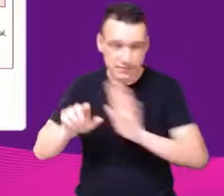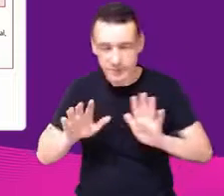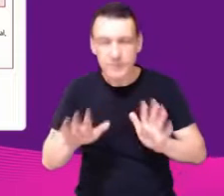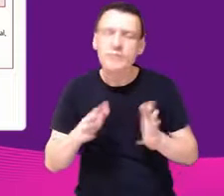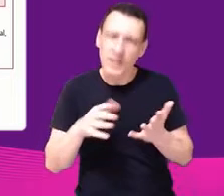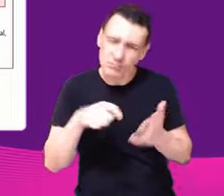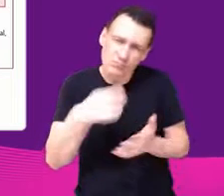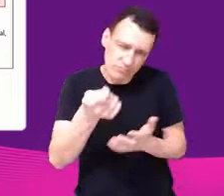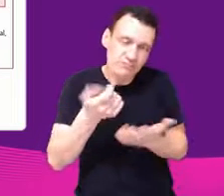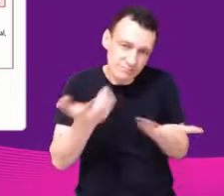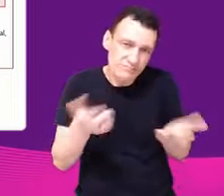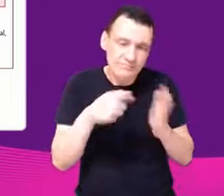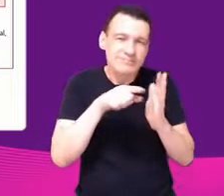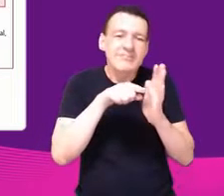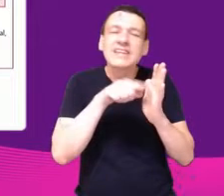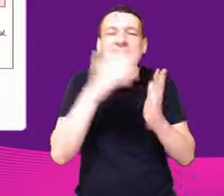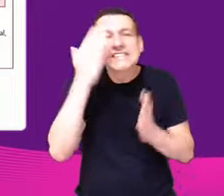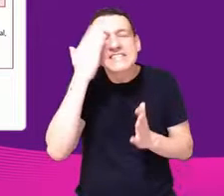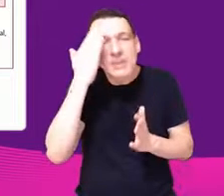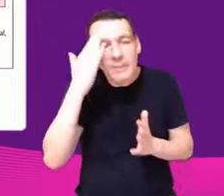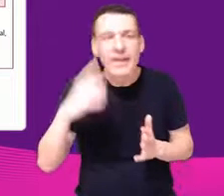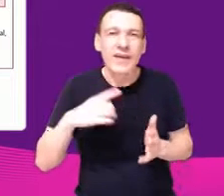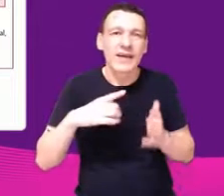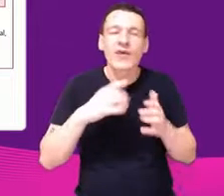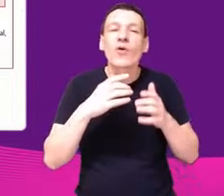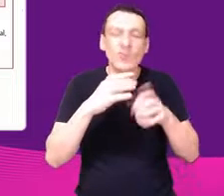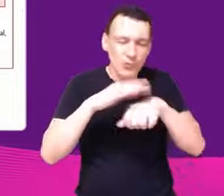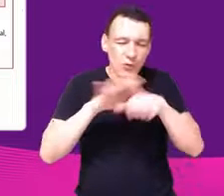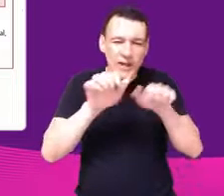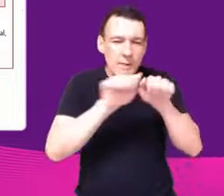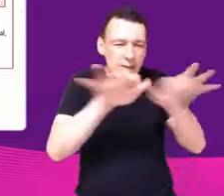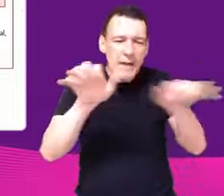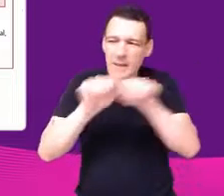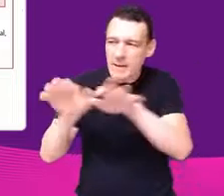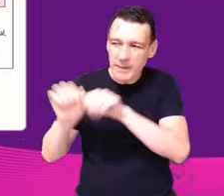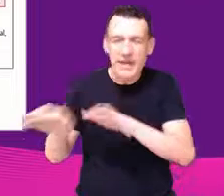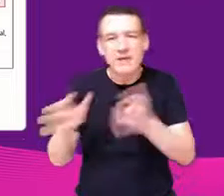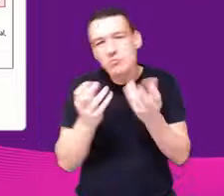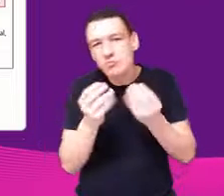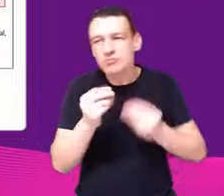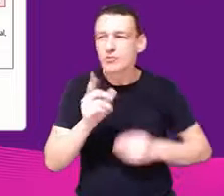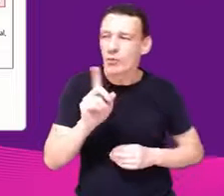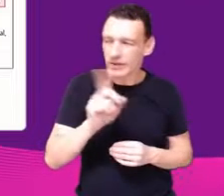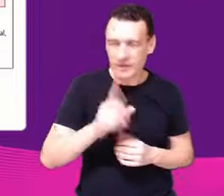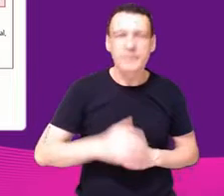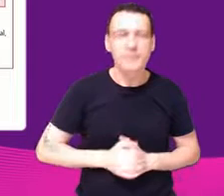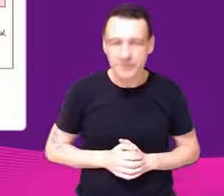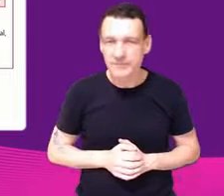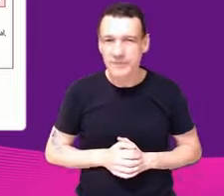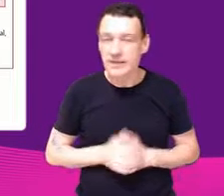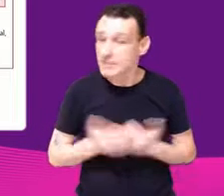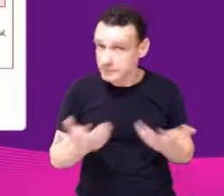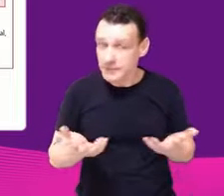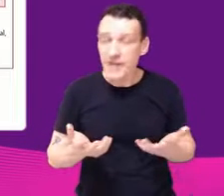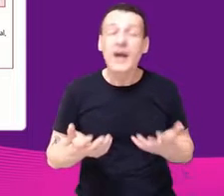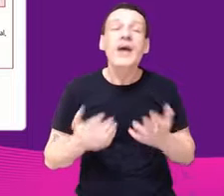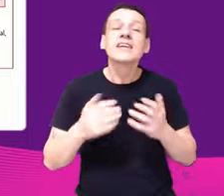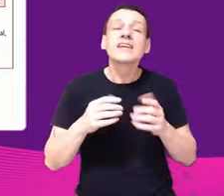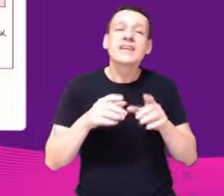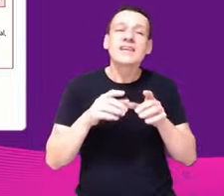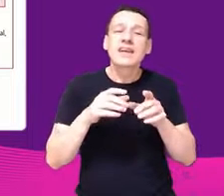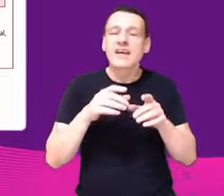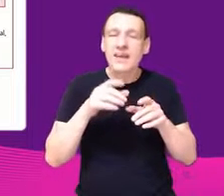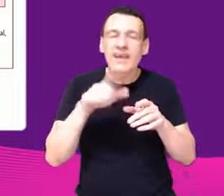avaliar o impacto das doenças o número de anos perdidos, né? O número de anos de